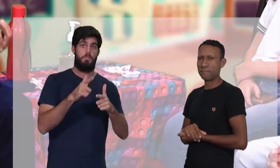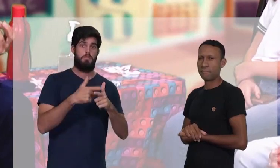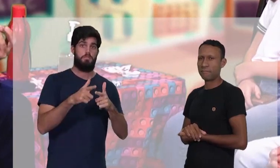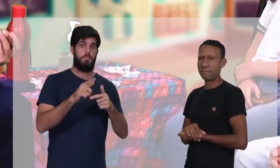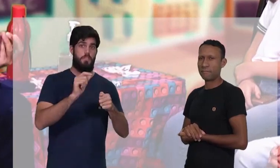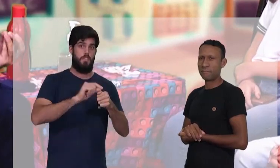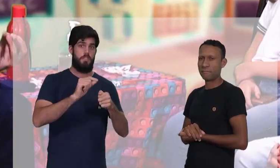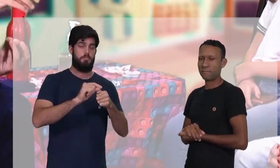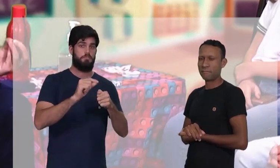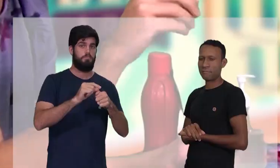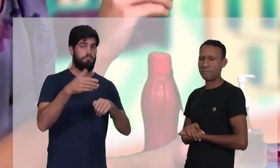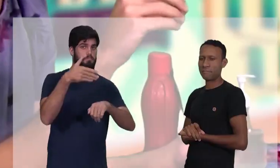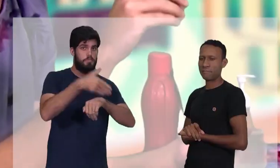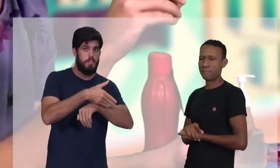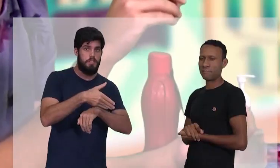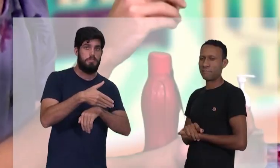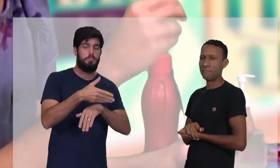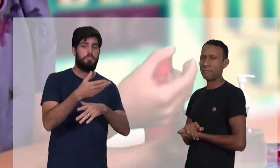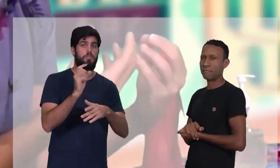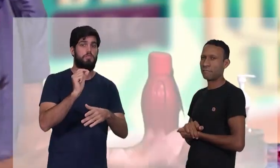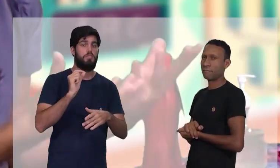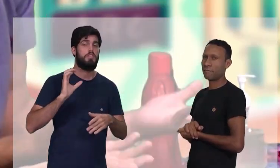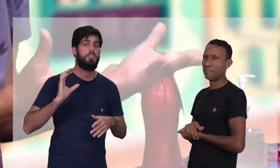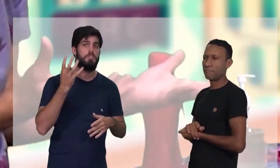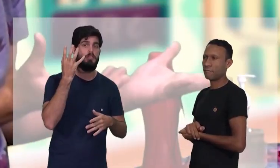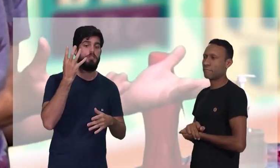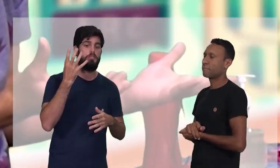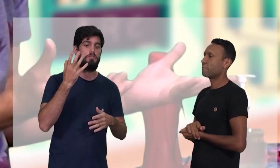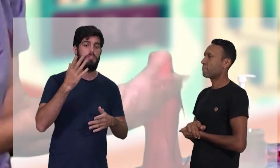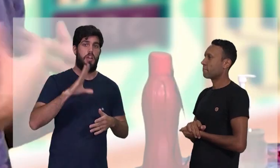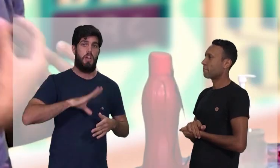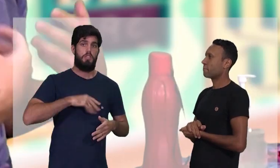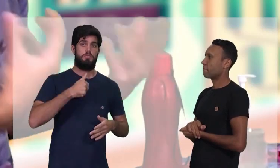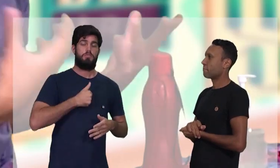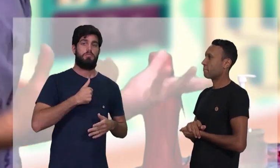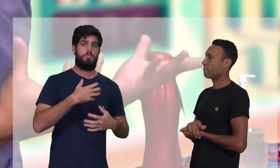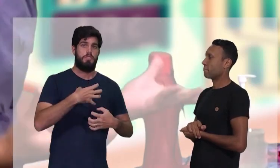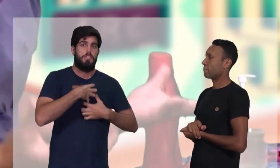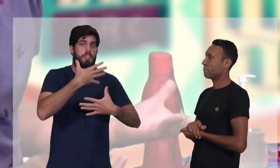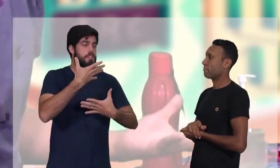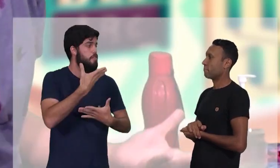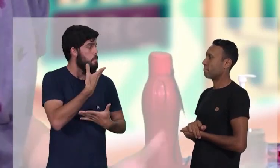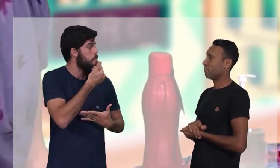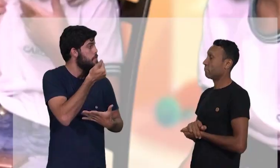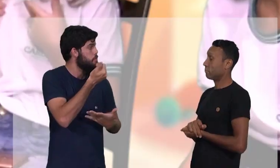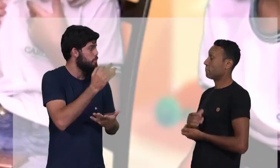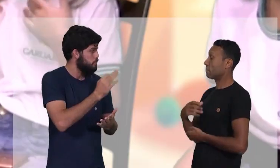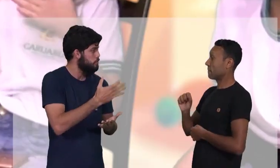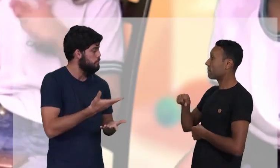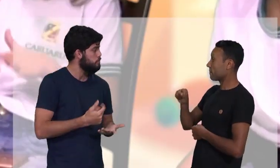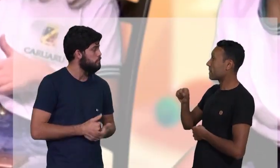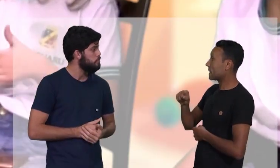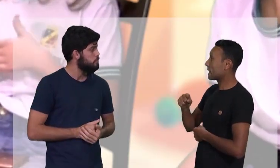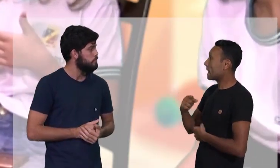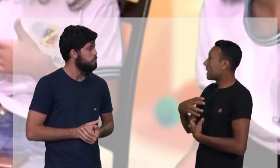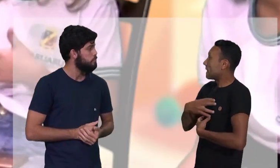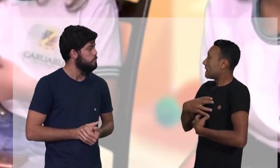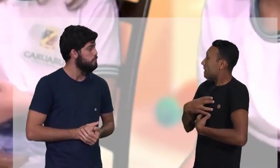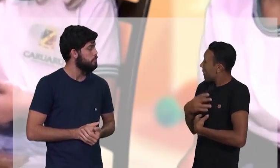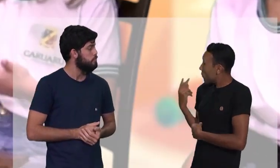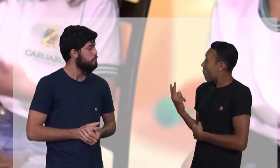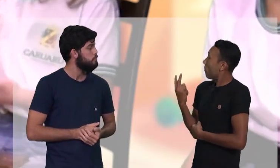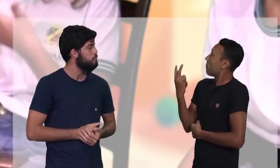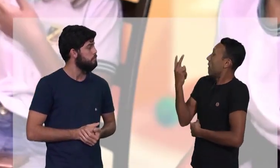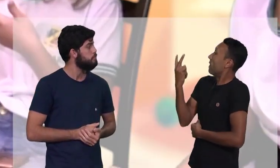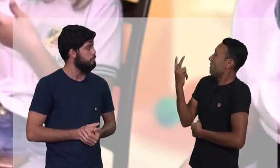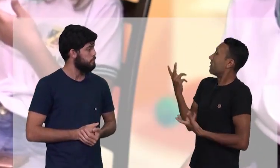fazem parte da solução desse problema, aumenta a autoestima de vocês, né? Vocês se sentem pessoas úteis, né? Que a gente se sente útil